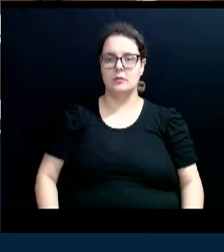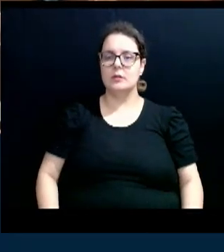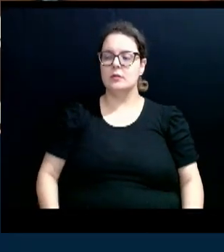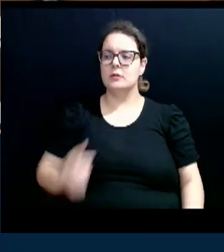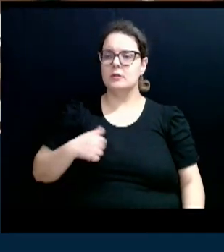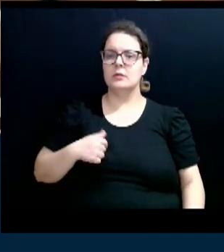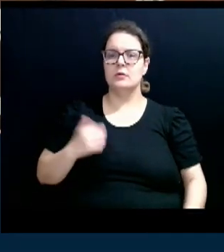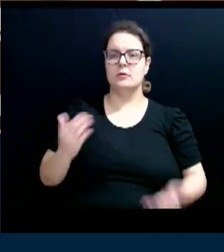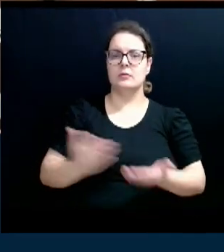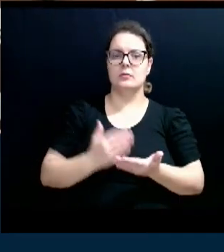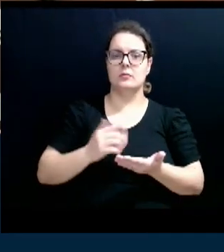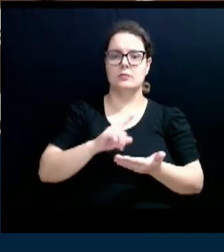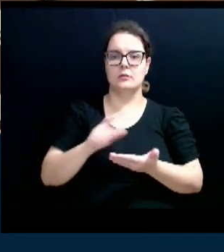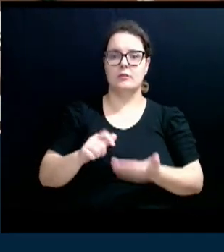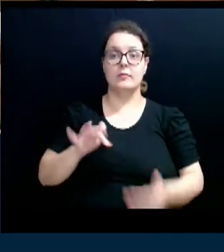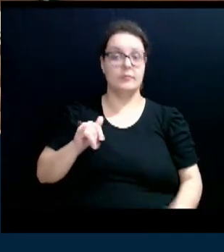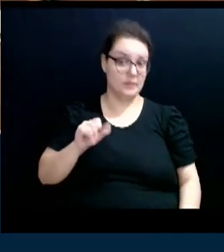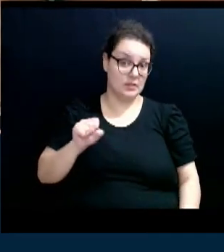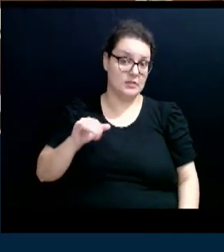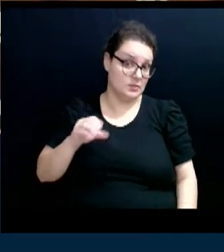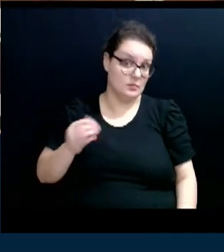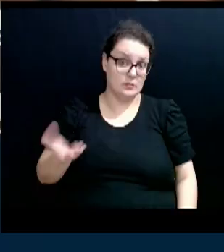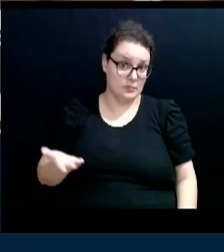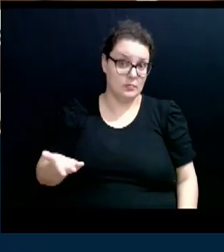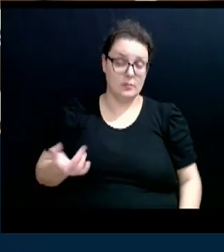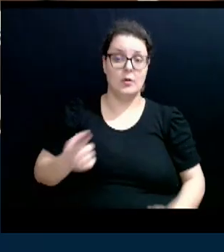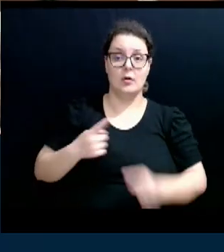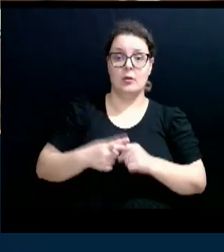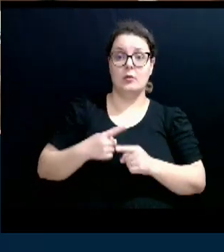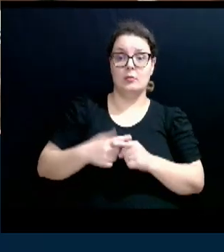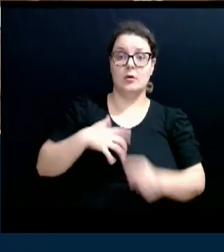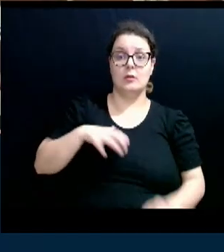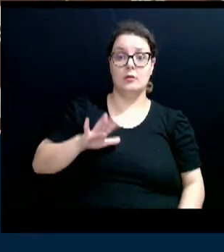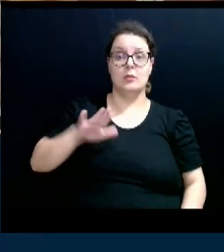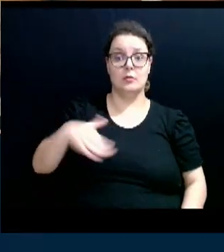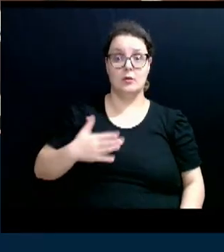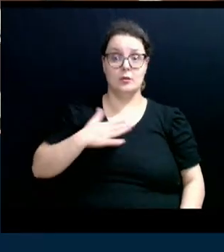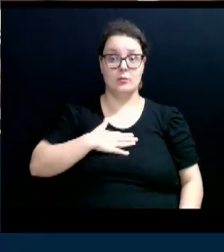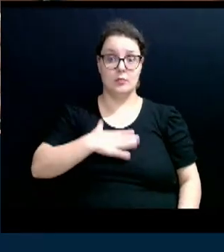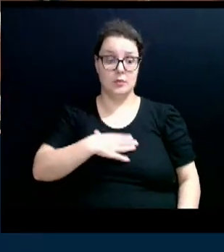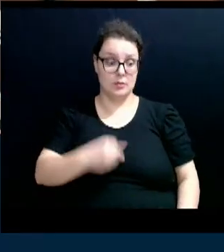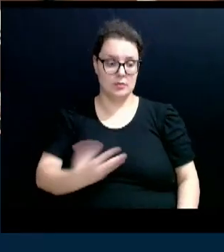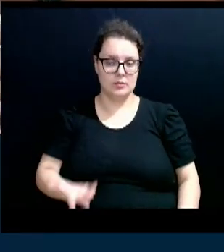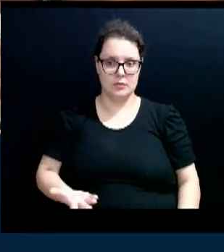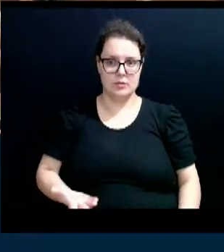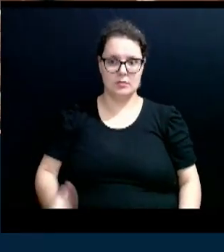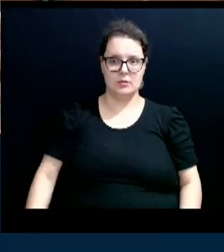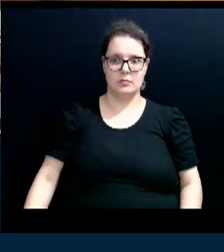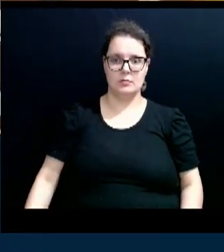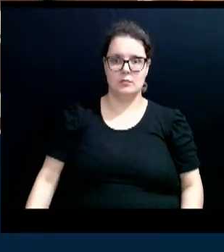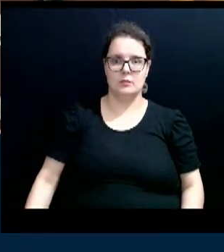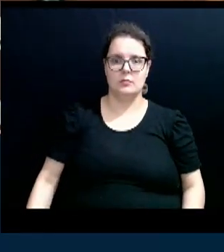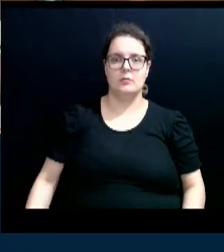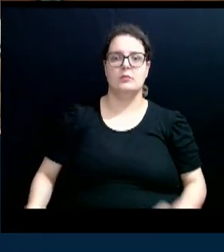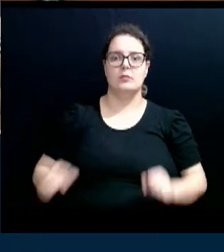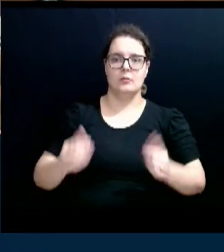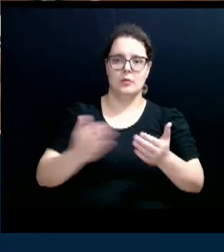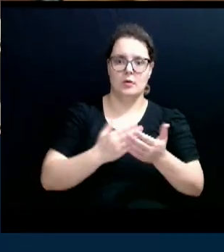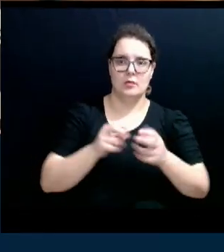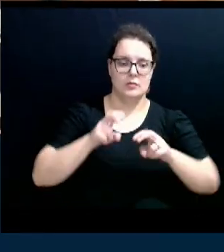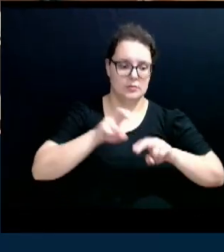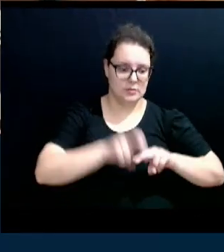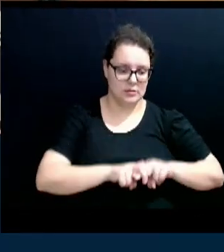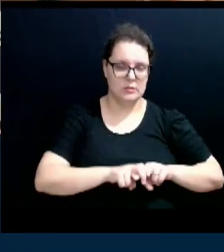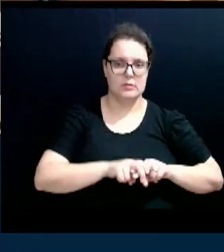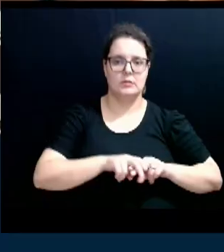fotos físico, né? Físico, porque assim, quando eu tiver meus filhos, eu posso folhear, sentar e fazer esse